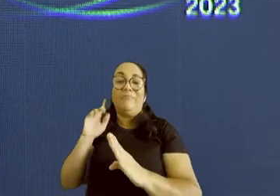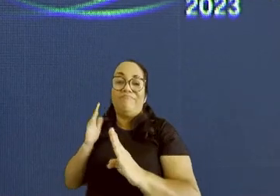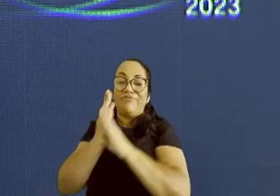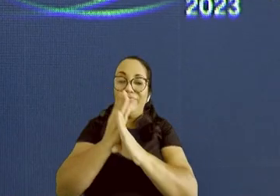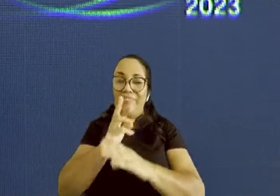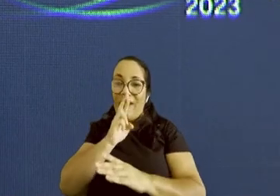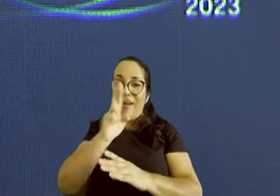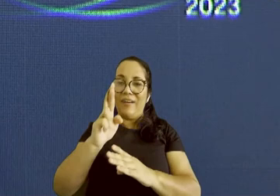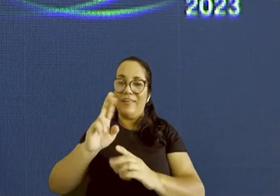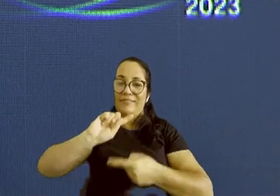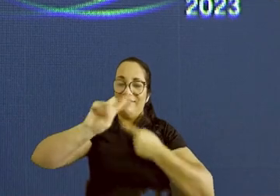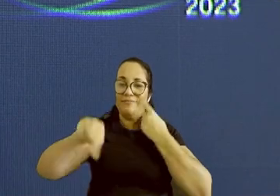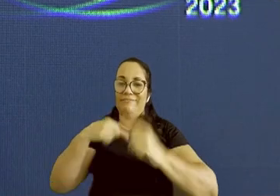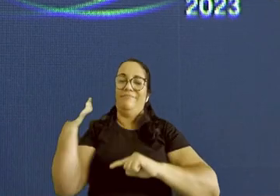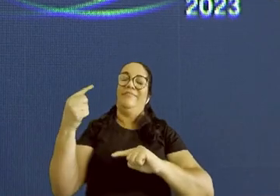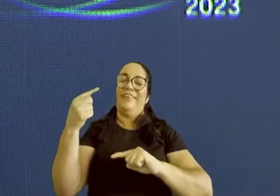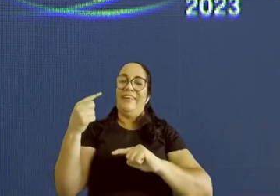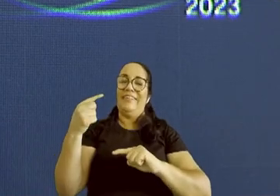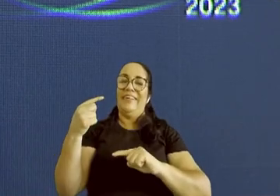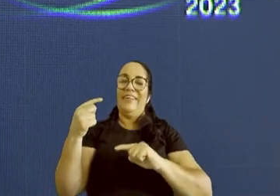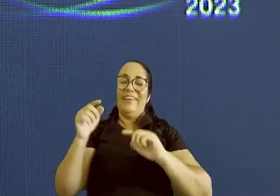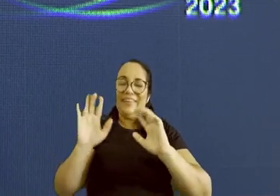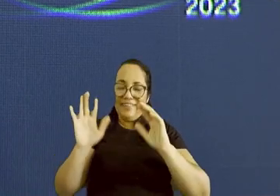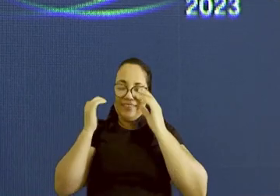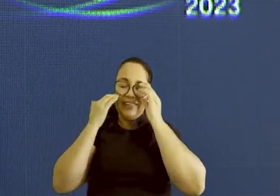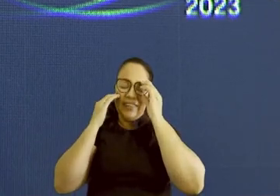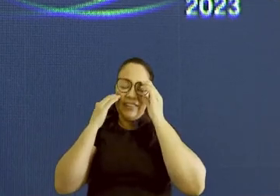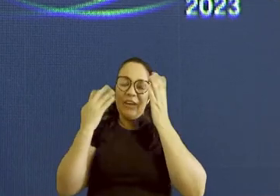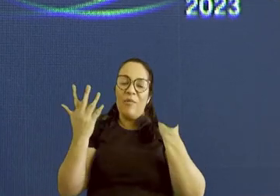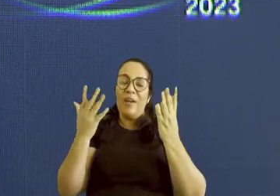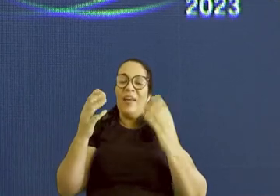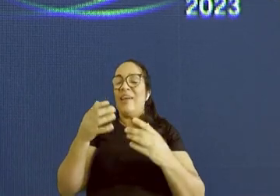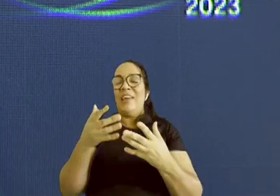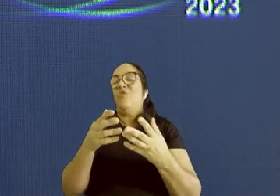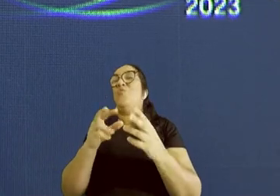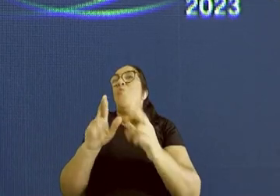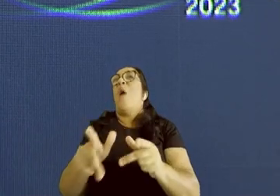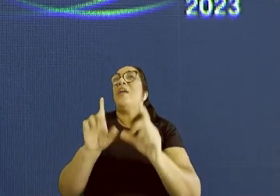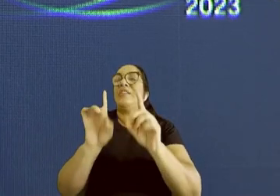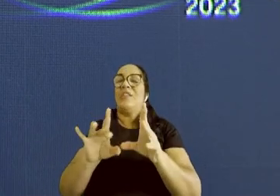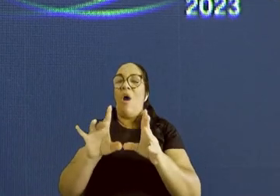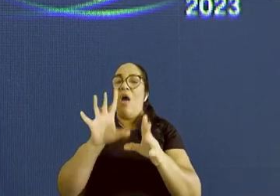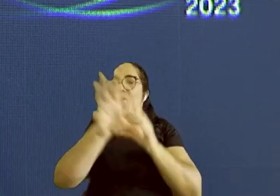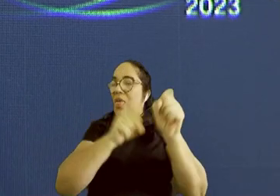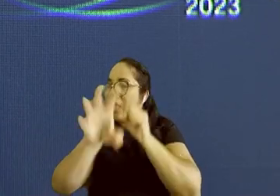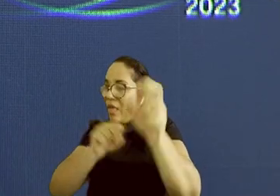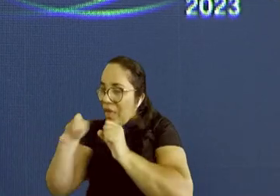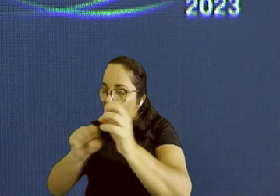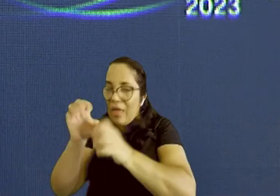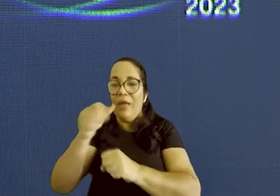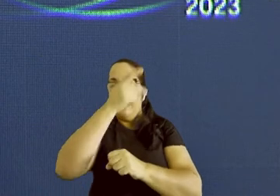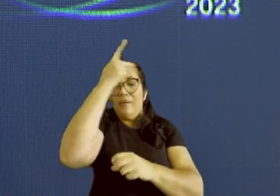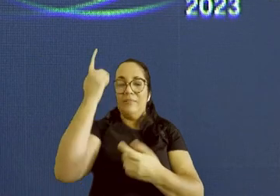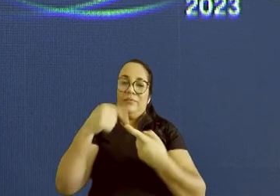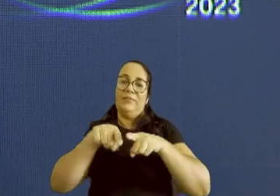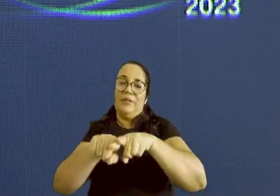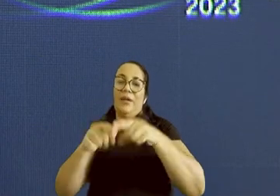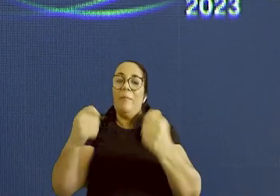e tal se eu enfiei aqui a minha base eu acho que tem que ser consistente tem que estar gerando valor